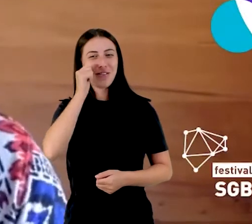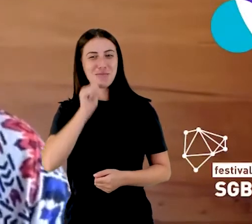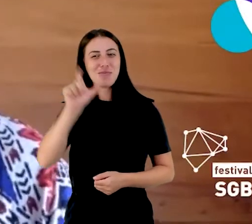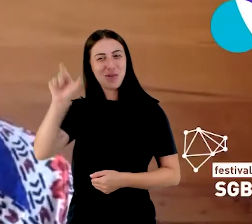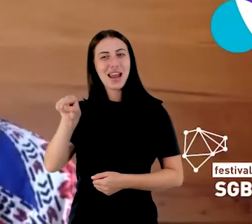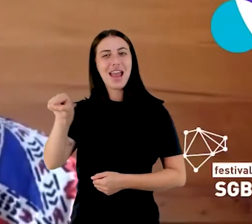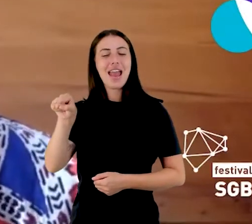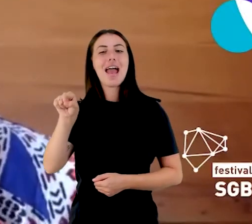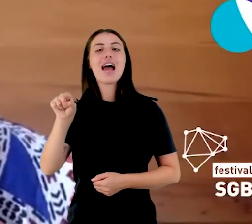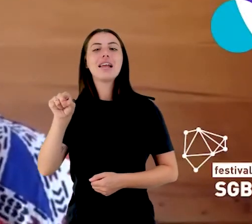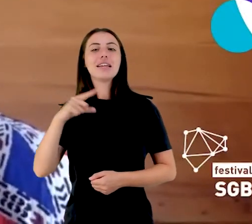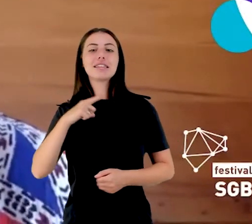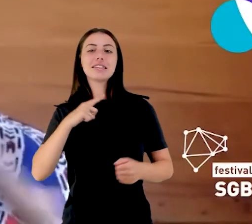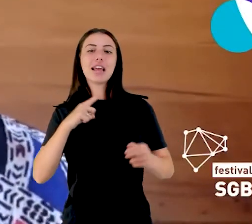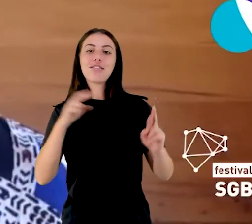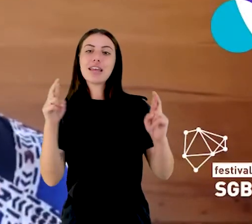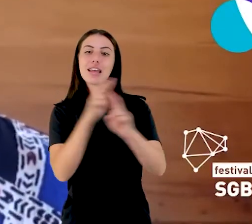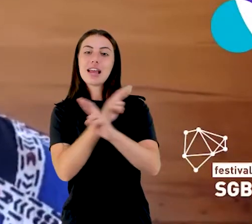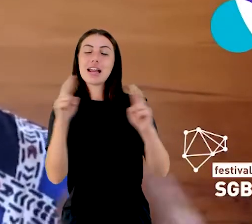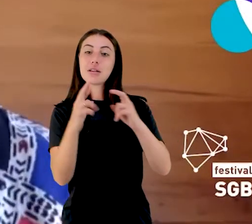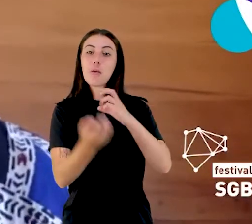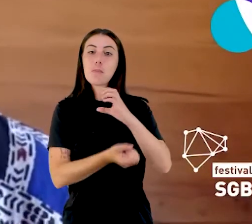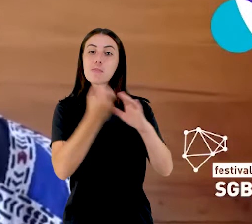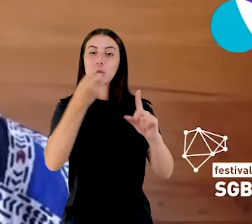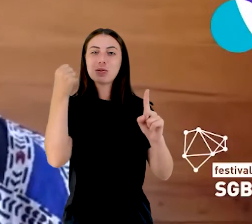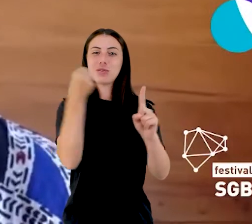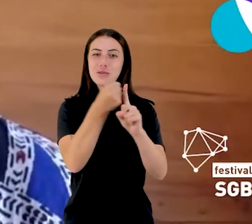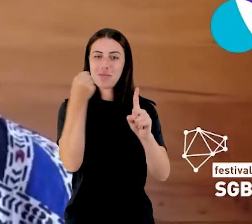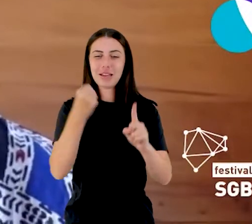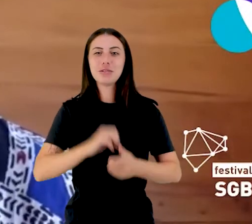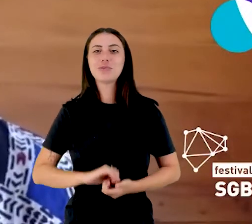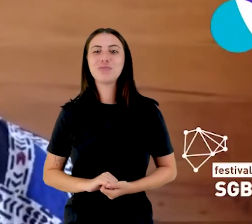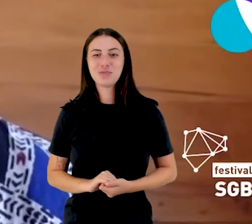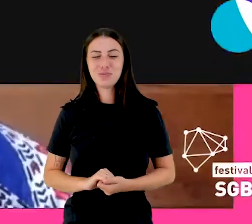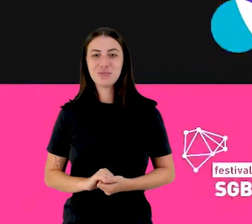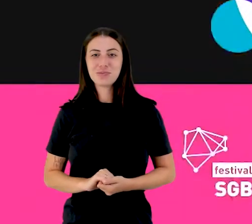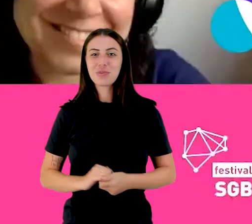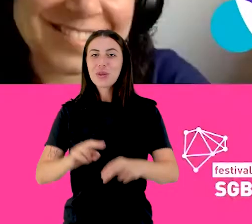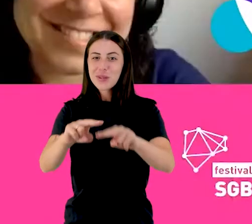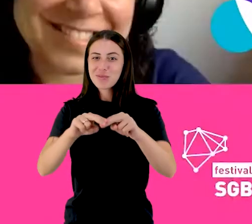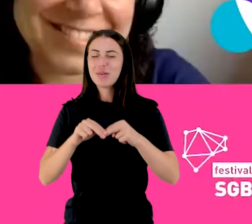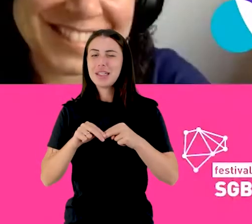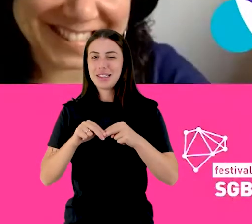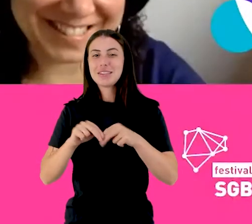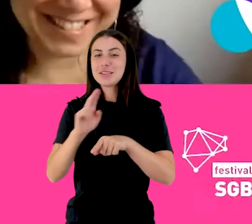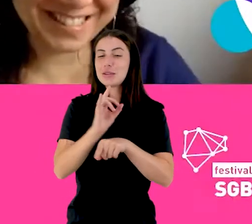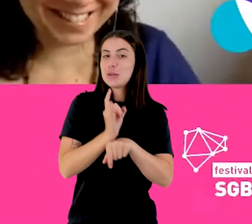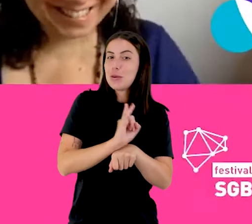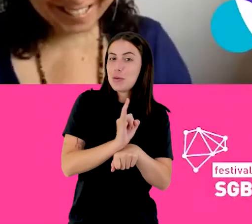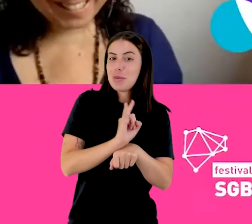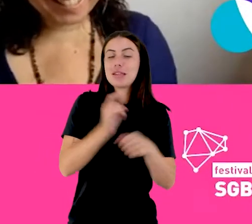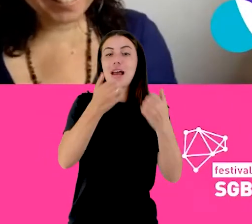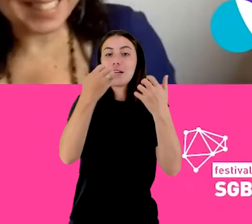impacto da Rossana Gesteira. Para quem... vou chamar a Rossana agora, e aí eu vou perguntar querer saber de vocês se vocês